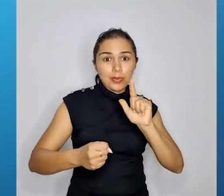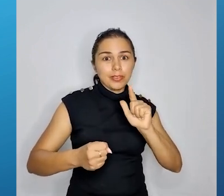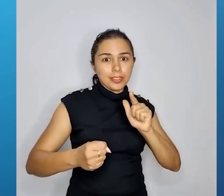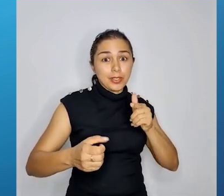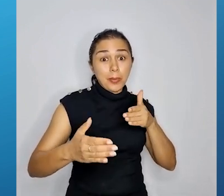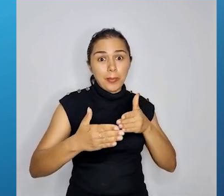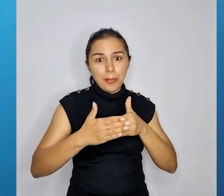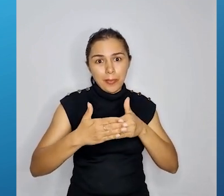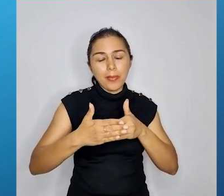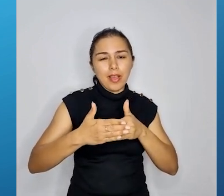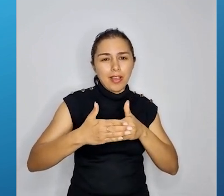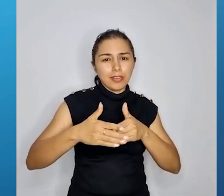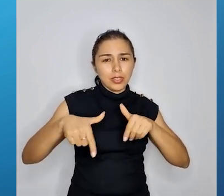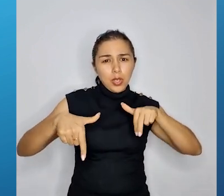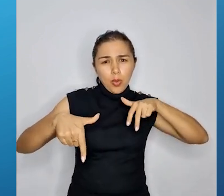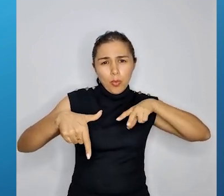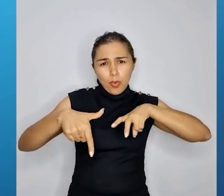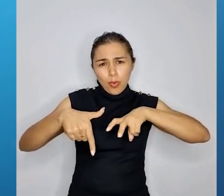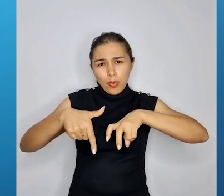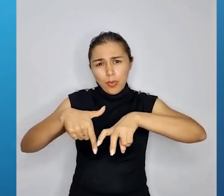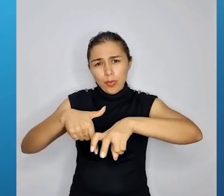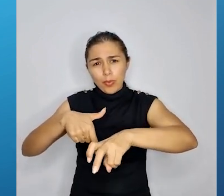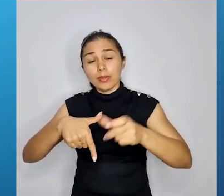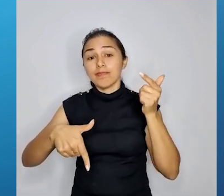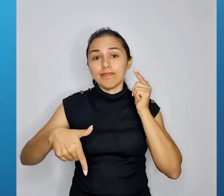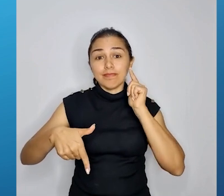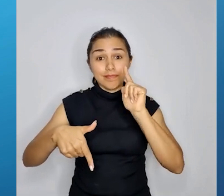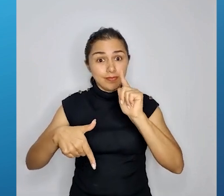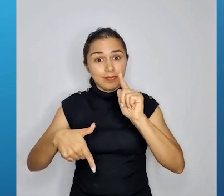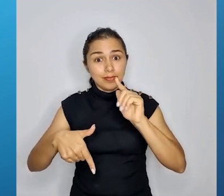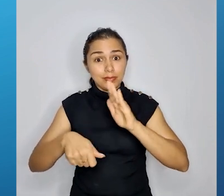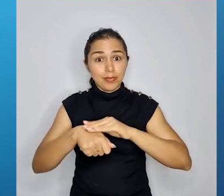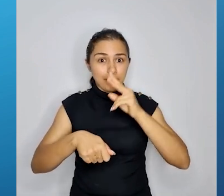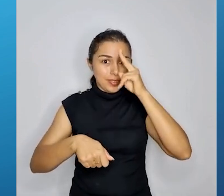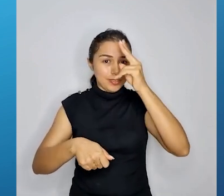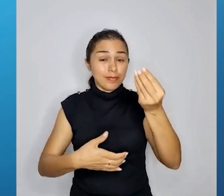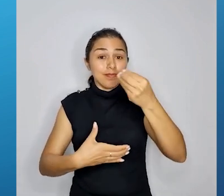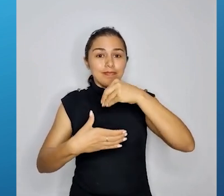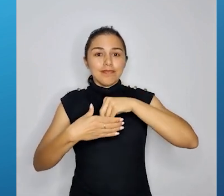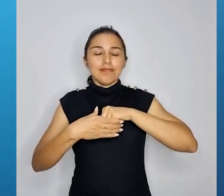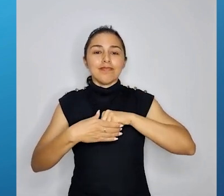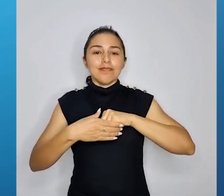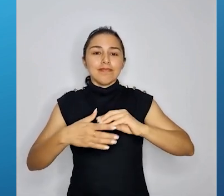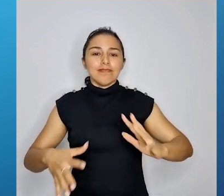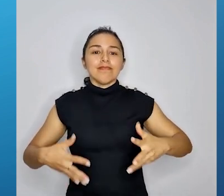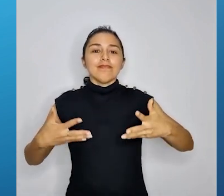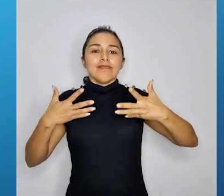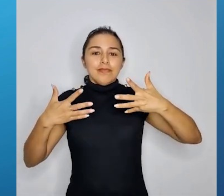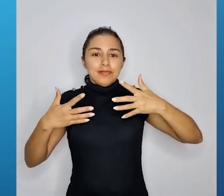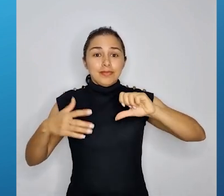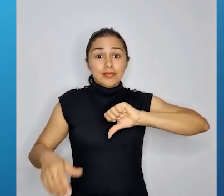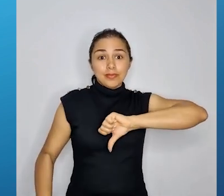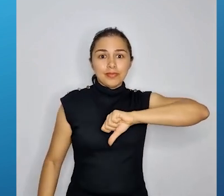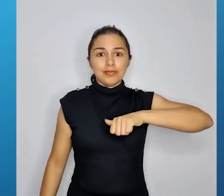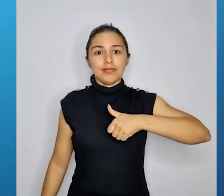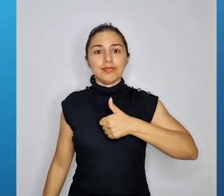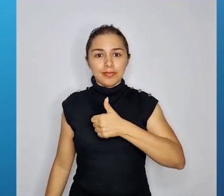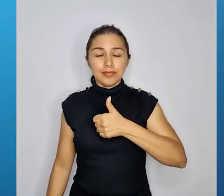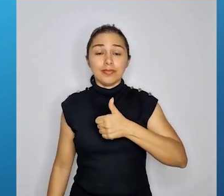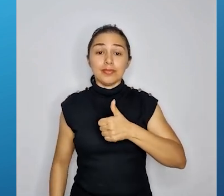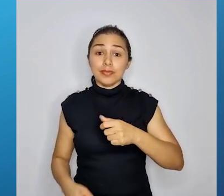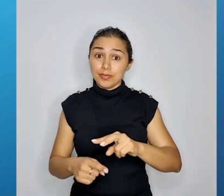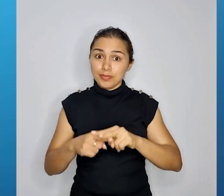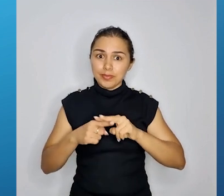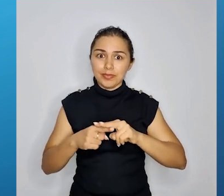descobrem novas camadas de força dentro de si mesmo. Então, é uma forma de você levar, né, a maratona como